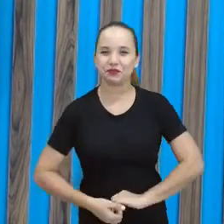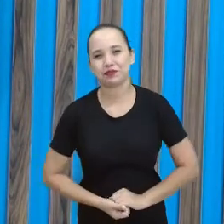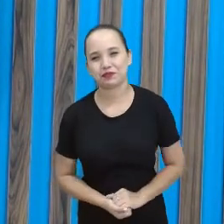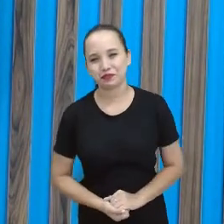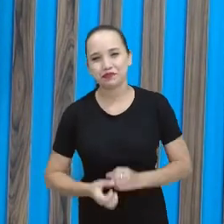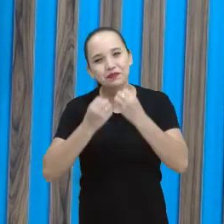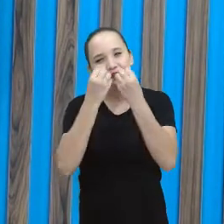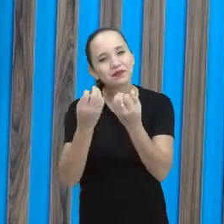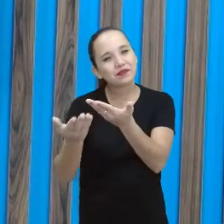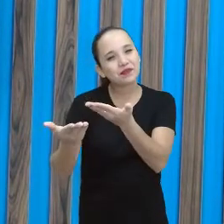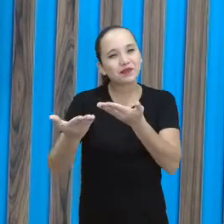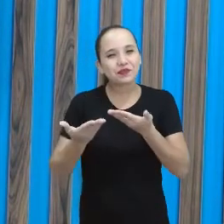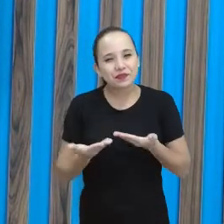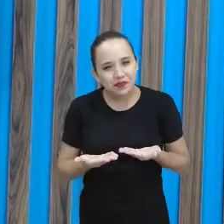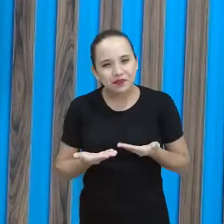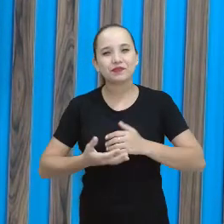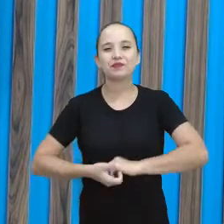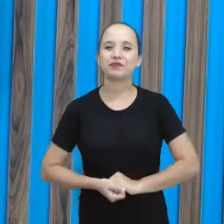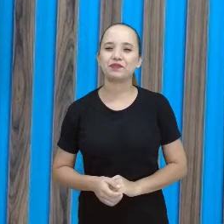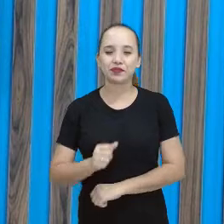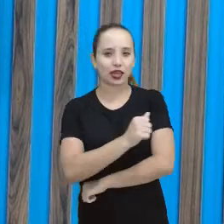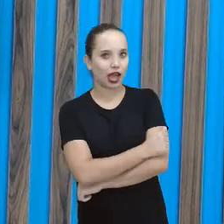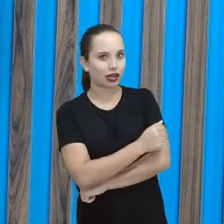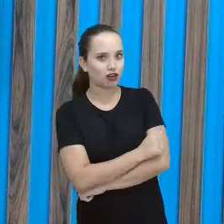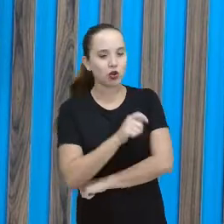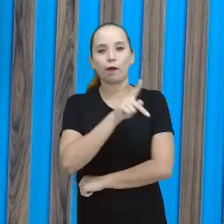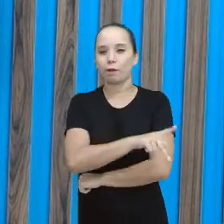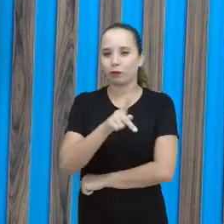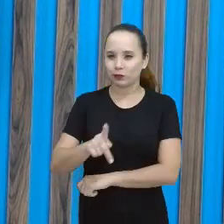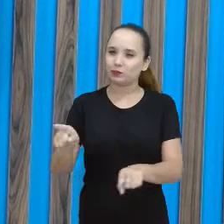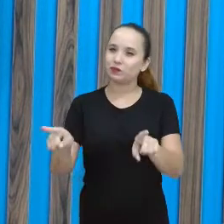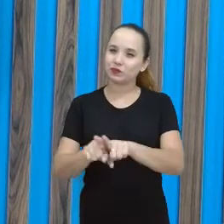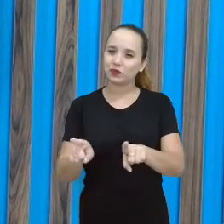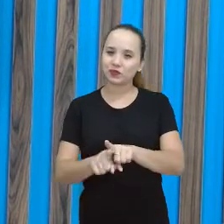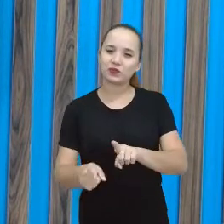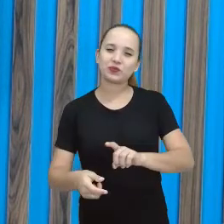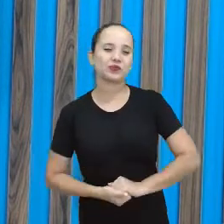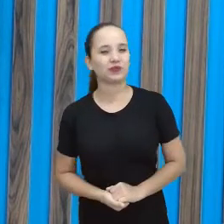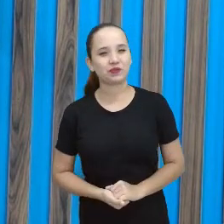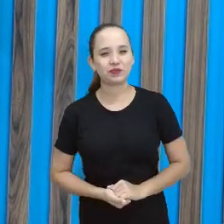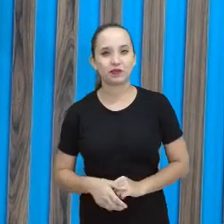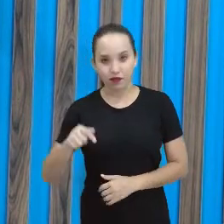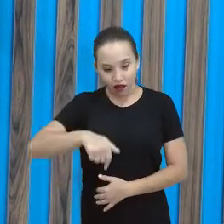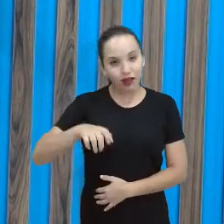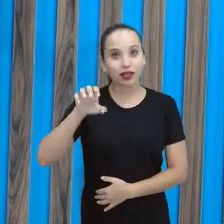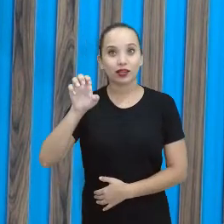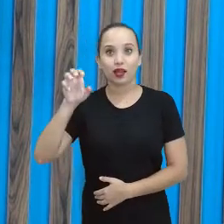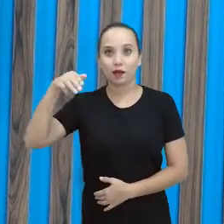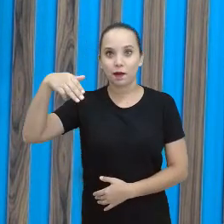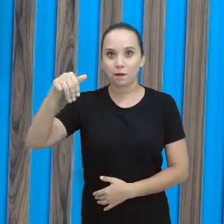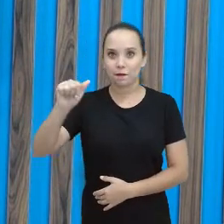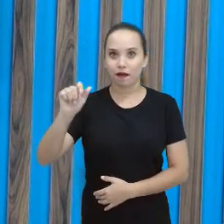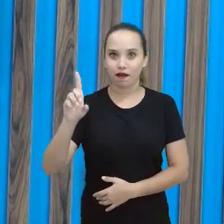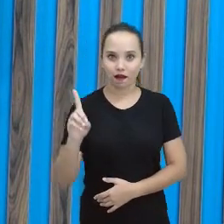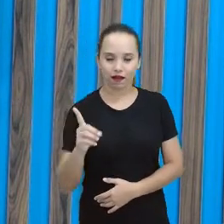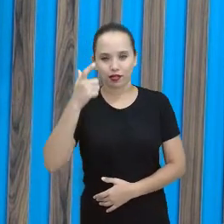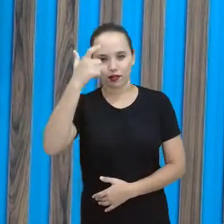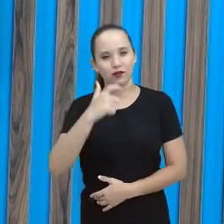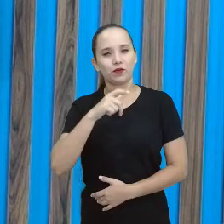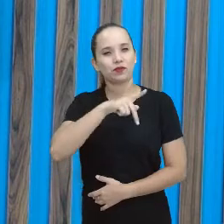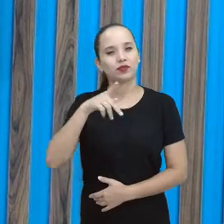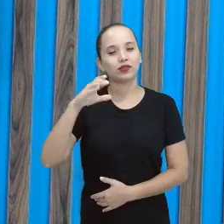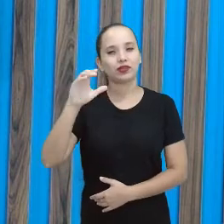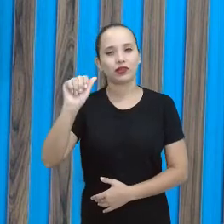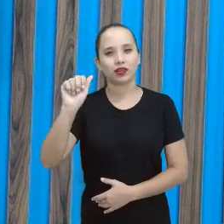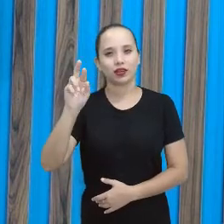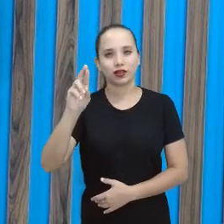pessoal, todos bem-vindos e bem-vindas, professores e estudantes, né? Aqui na Escola Municipal do Paraaulas Digitais, eu sou a professora